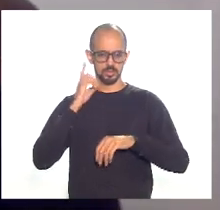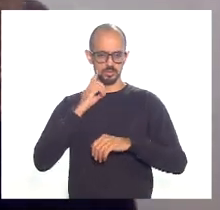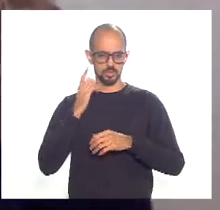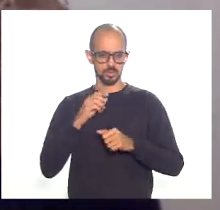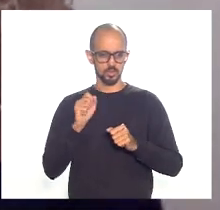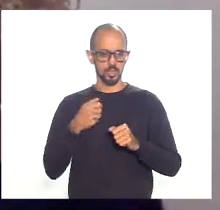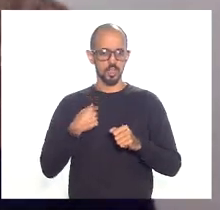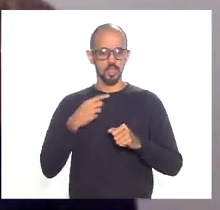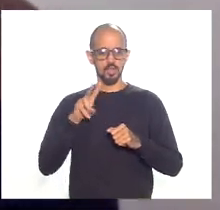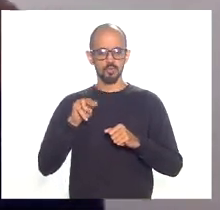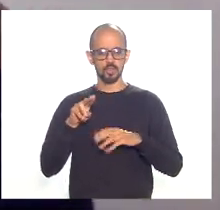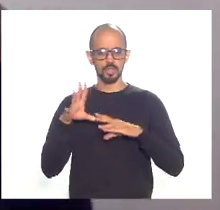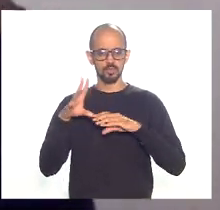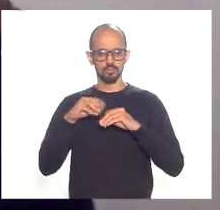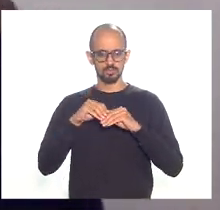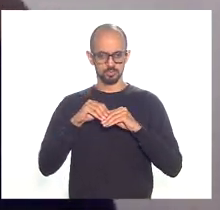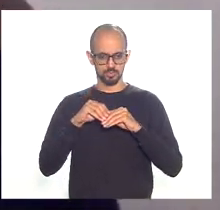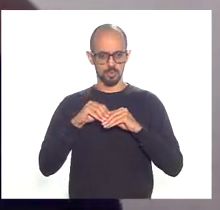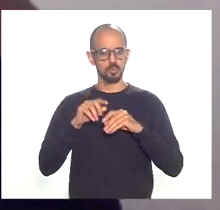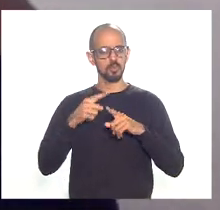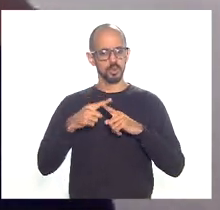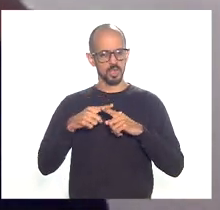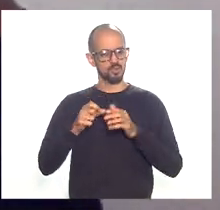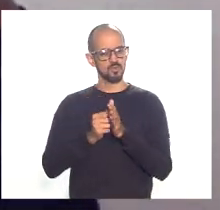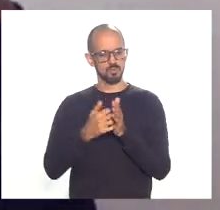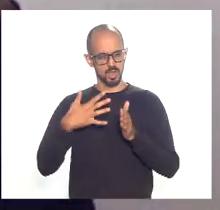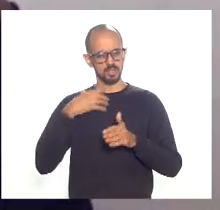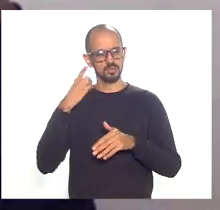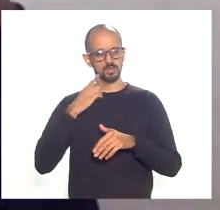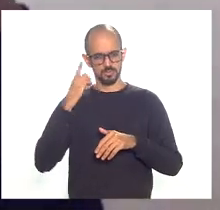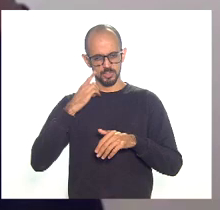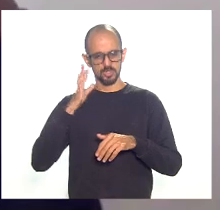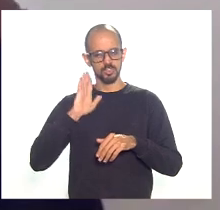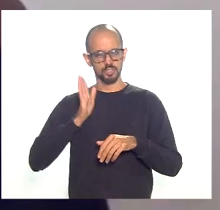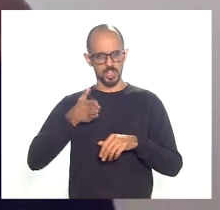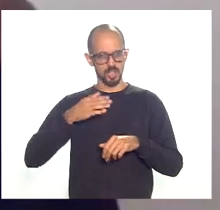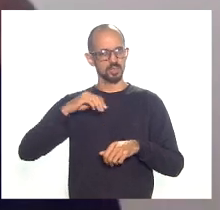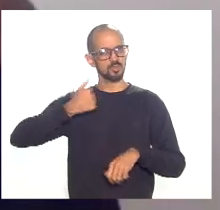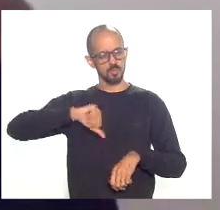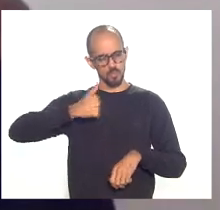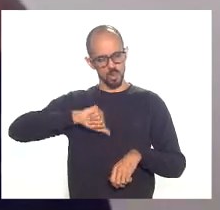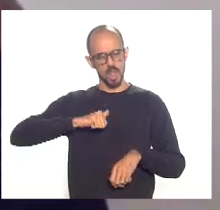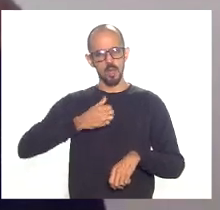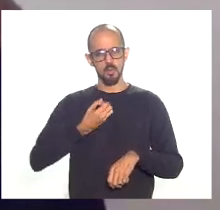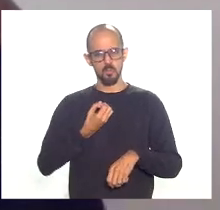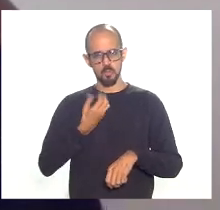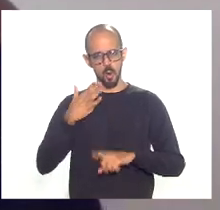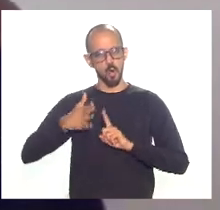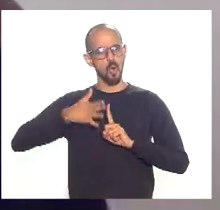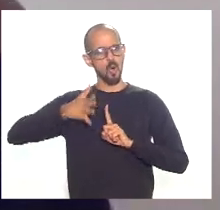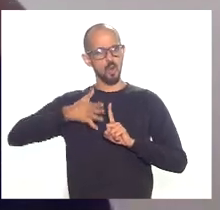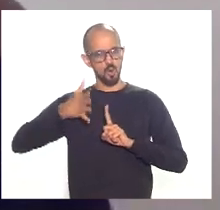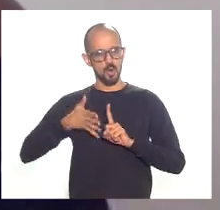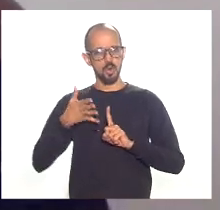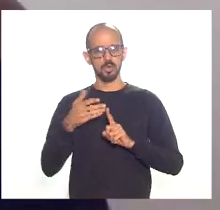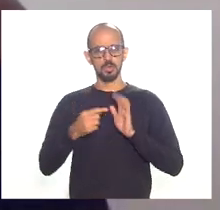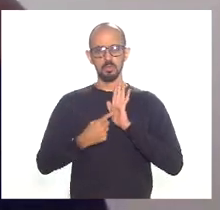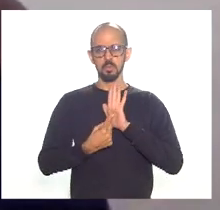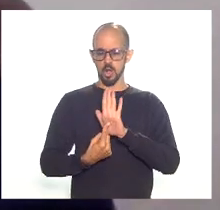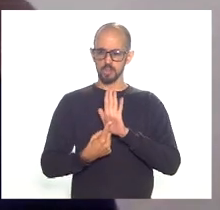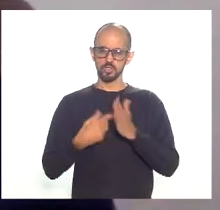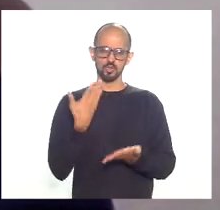aqui, porque acredito que diversos deputados aqui fizeram debates extremamente qualificados, debates que apontam